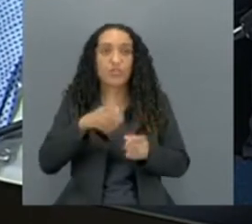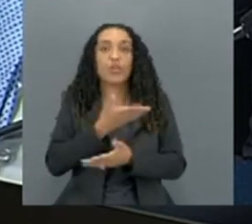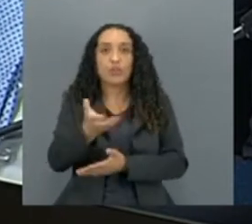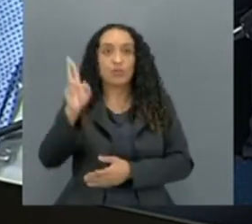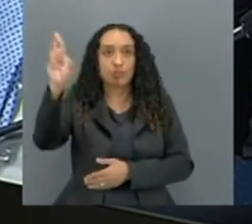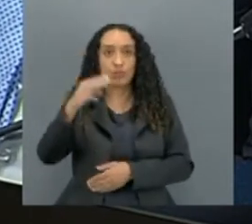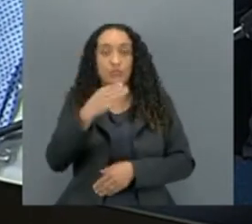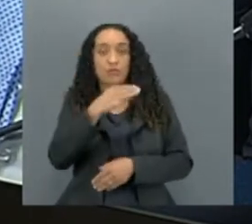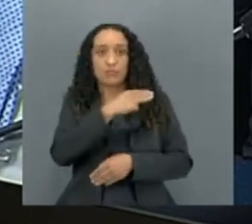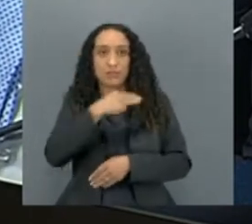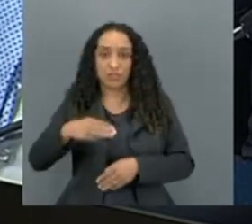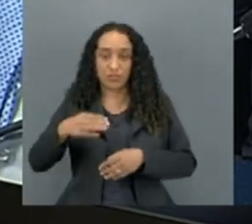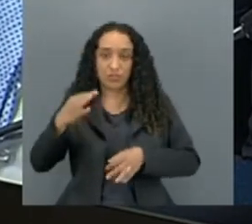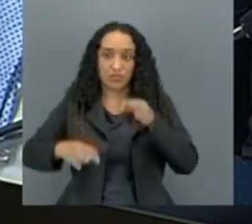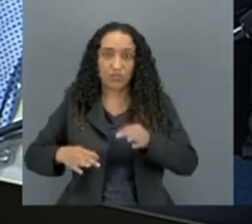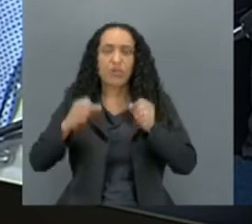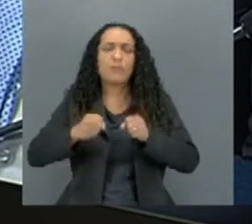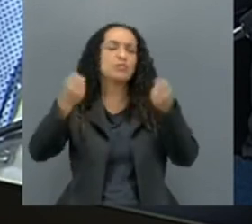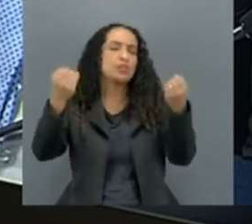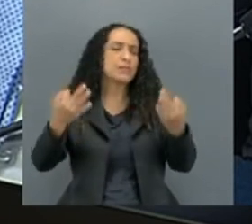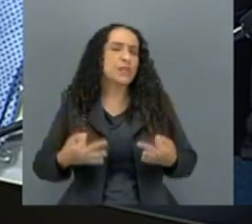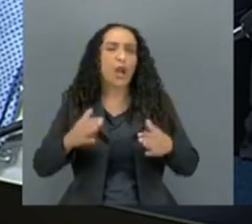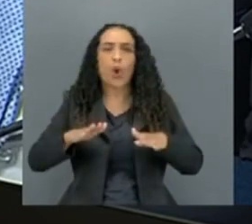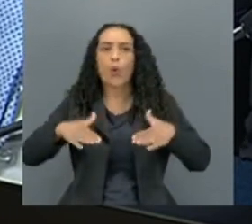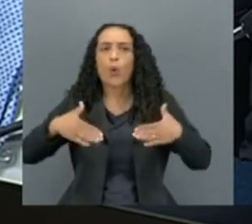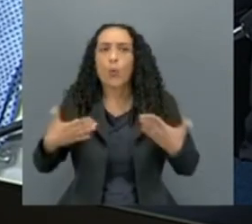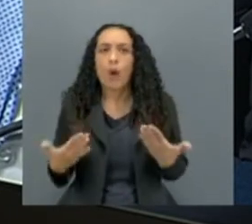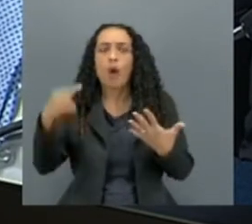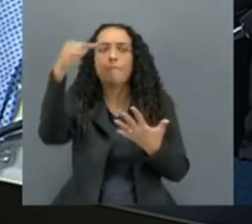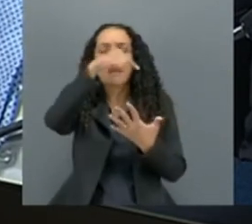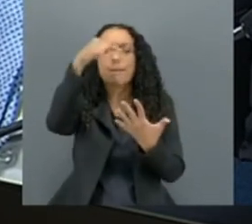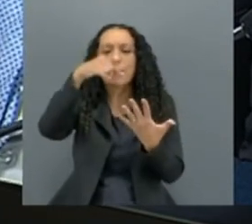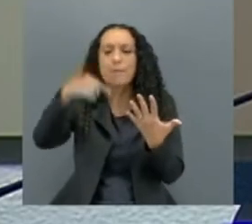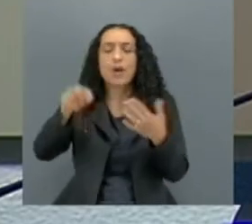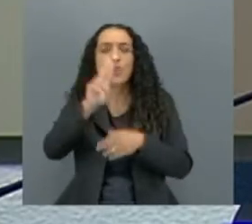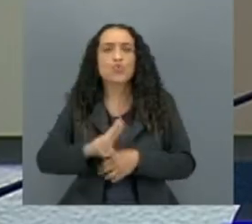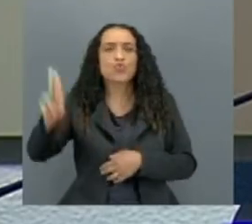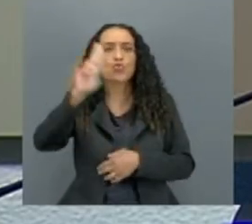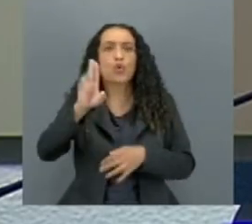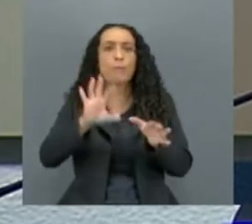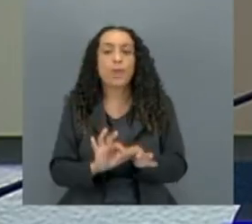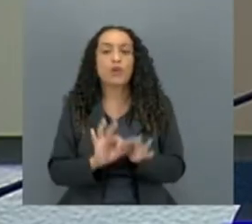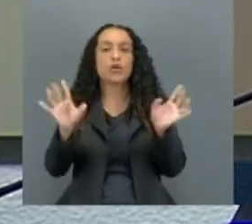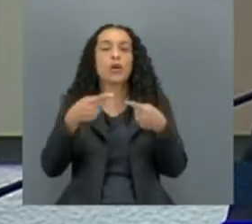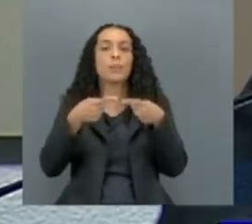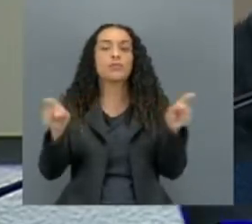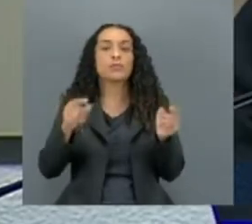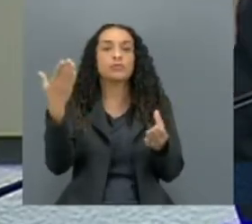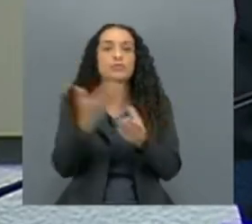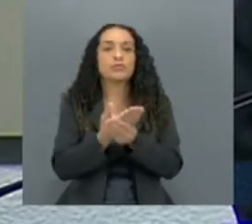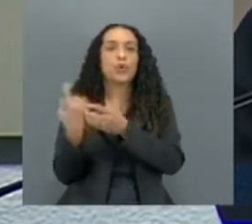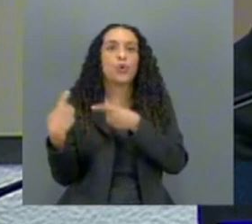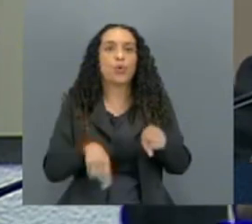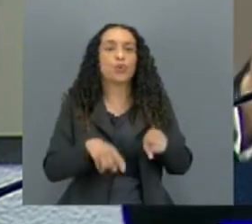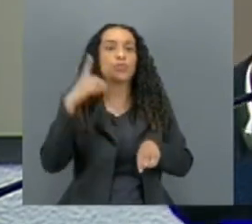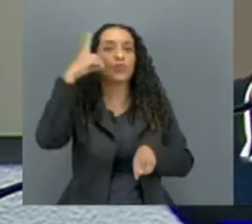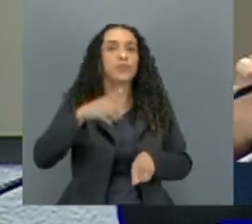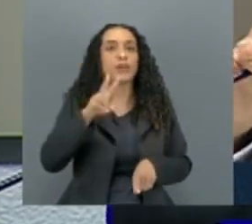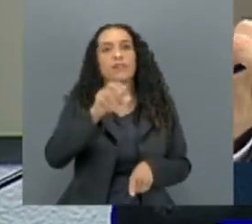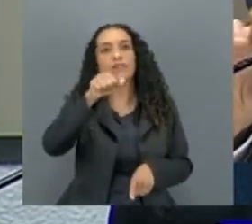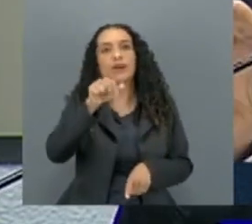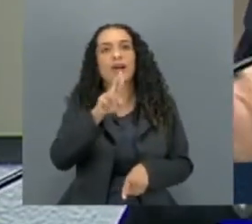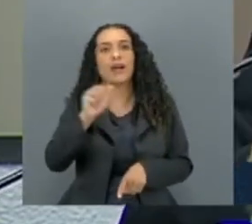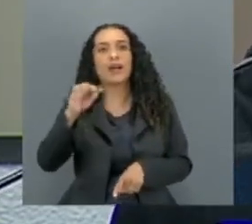ministro da Justiça pode nos explicar quais foram os critérios utilizados para autorizar a abertura de um inquérito contra o deputado Van Hatten e